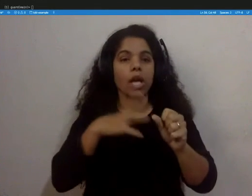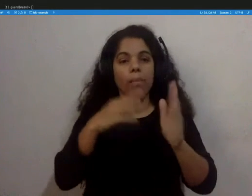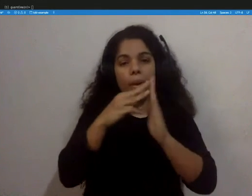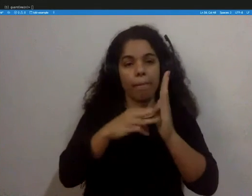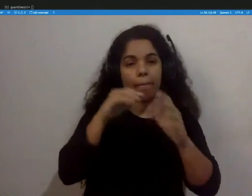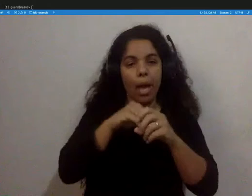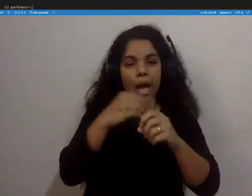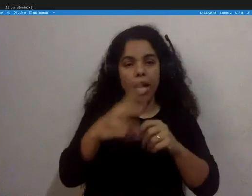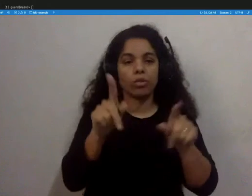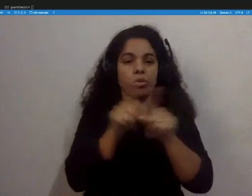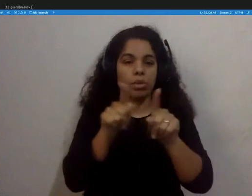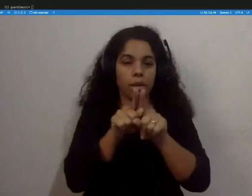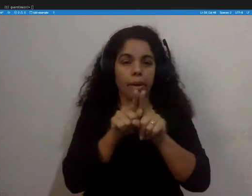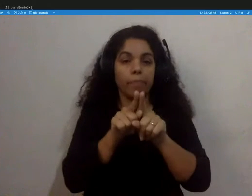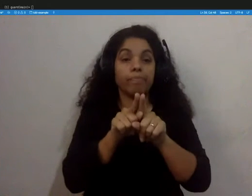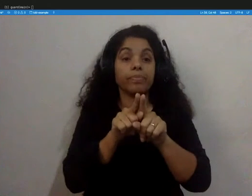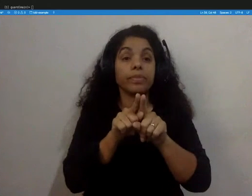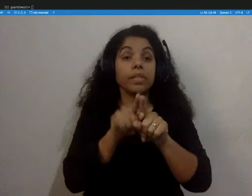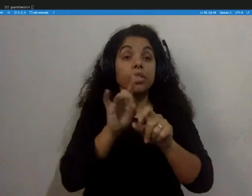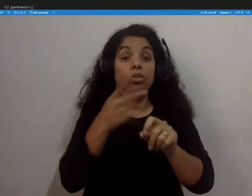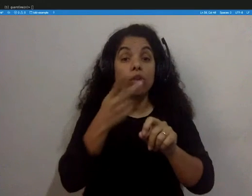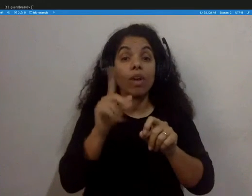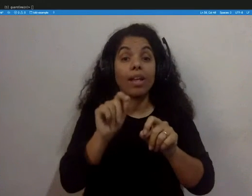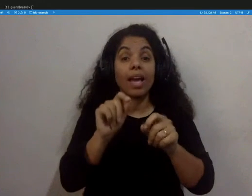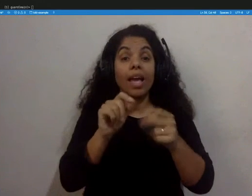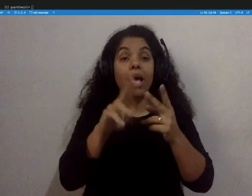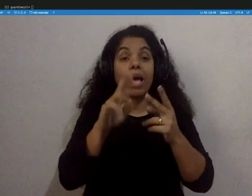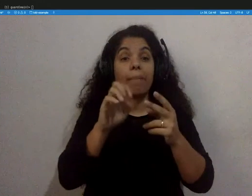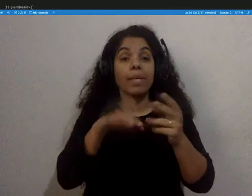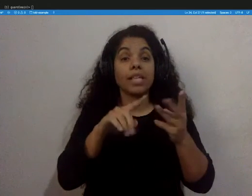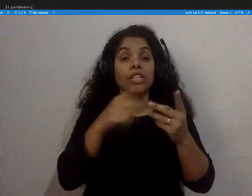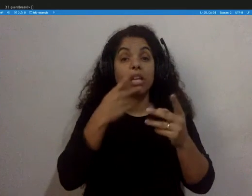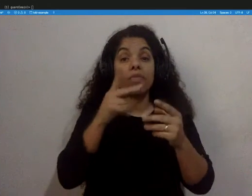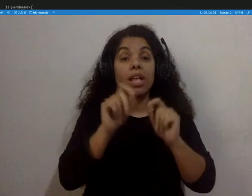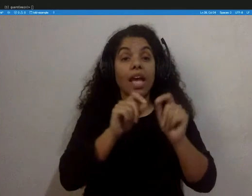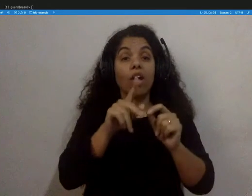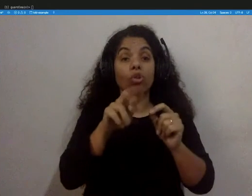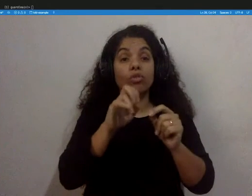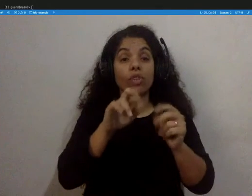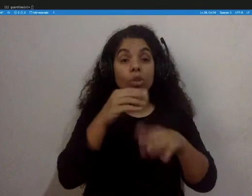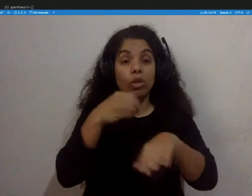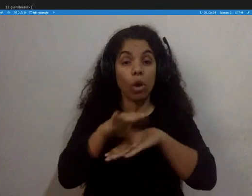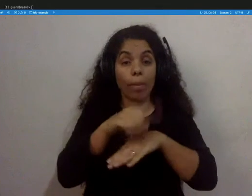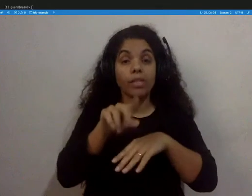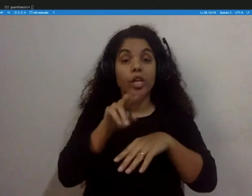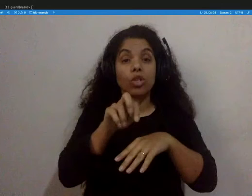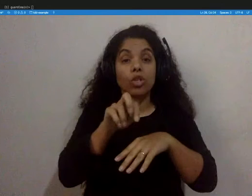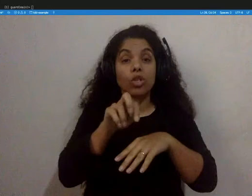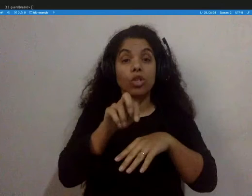também. E não só falar quem é a mensagem, eu preciso falar quem é o notificador. Então, eu vou passar aqui o notificador